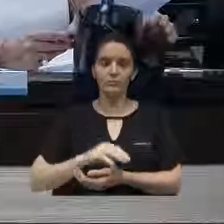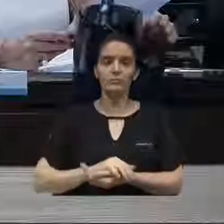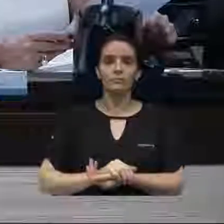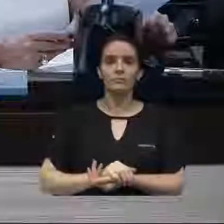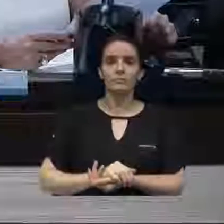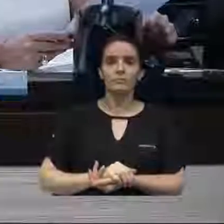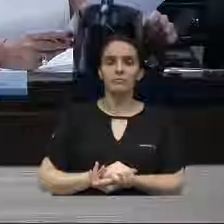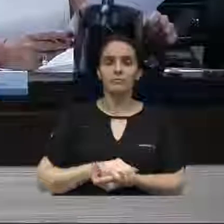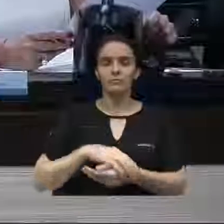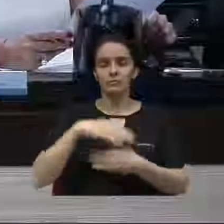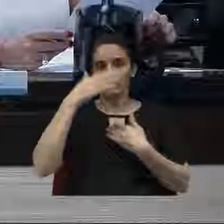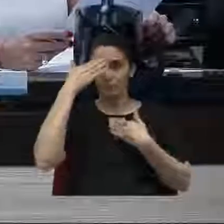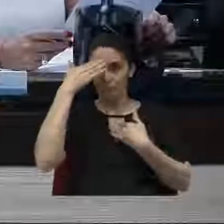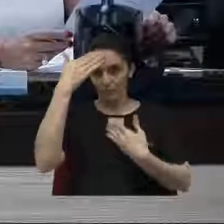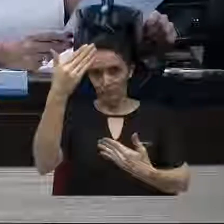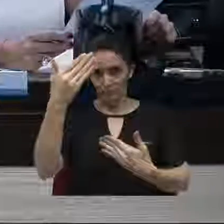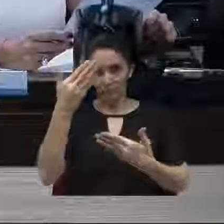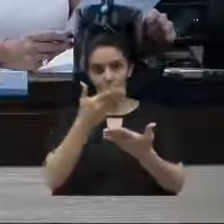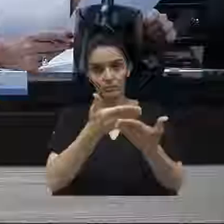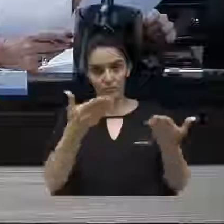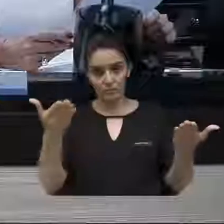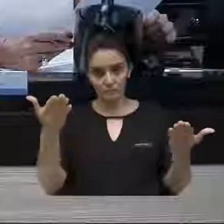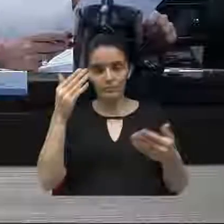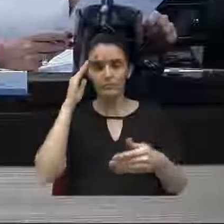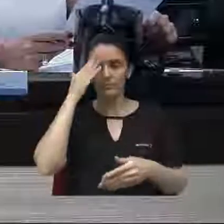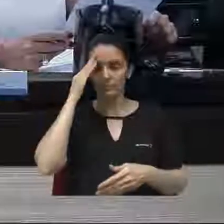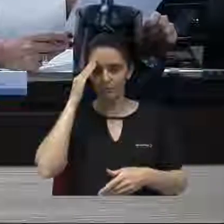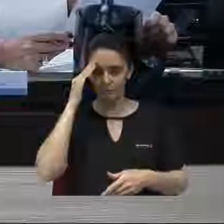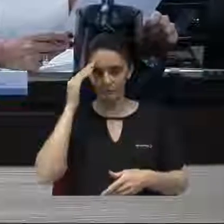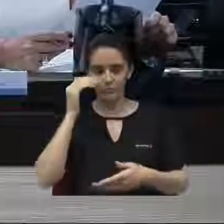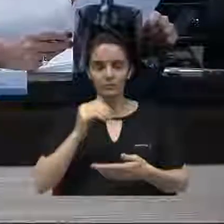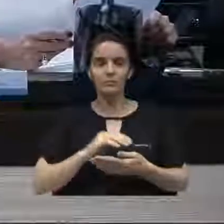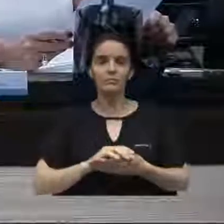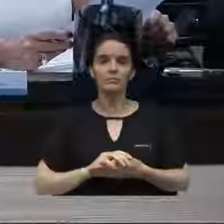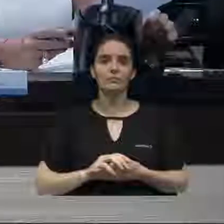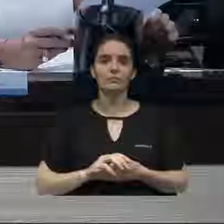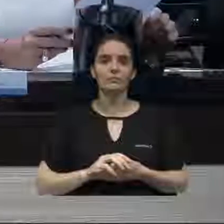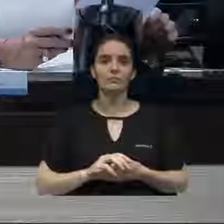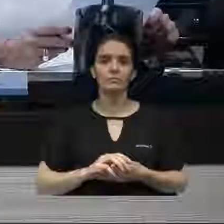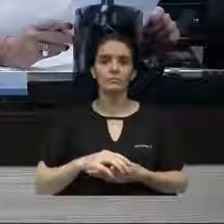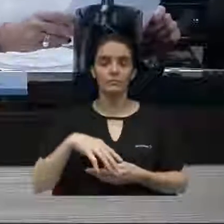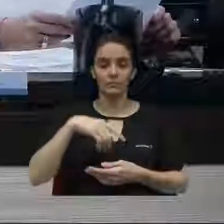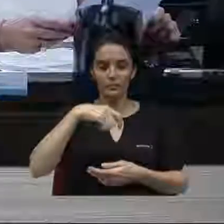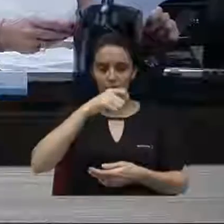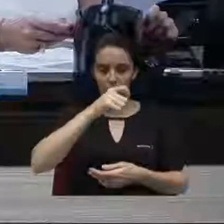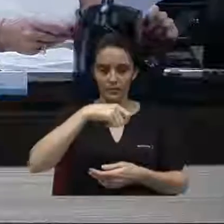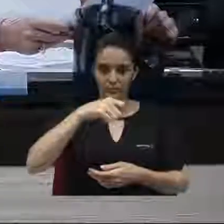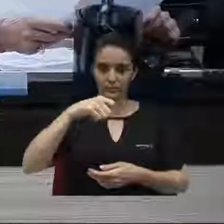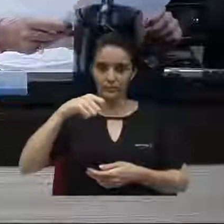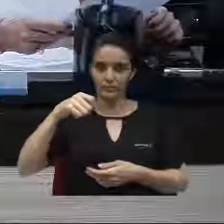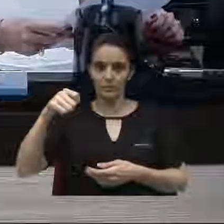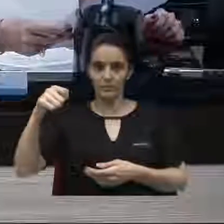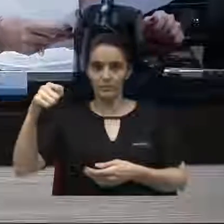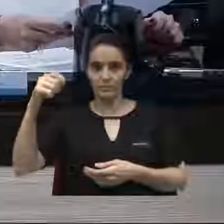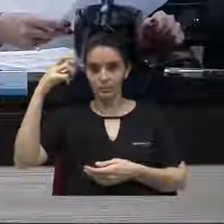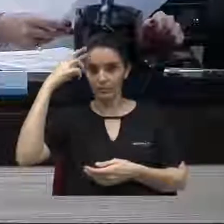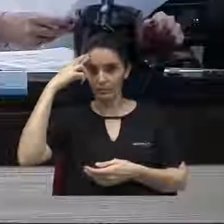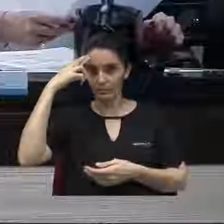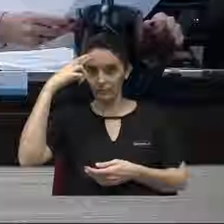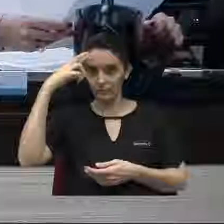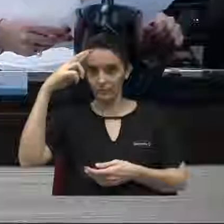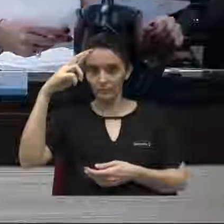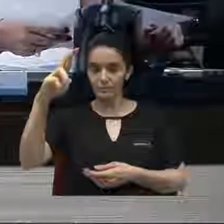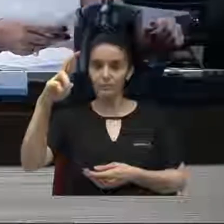entendimento e compreensão de Vossa Excelência, apresento nesse ensejo meus protestos de autoestima e distinta